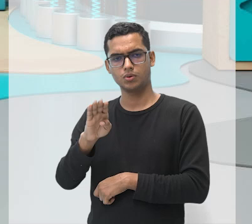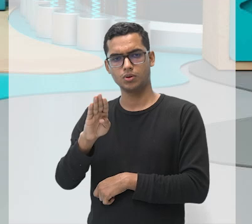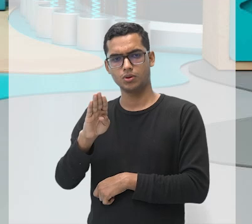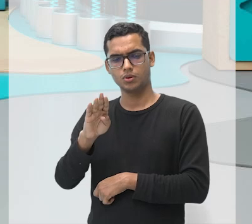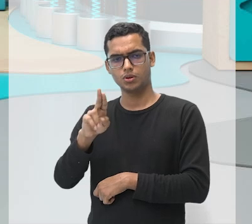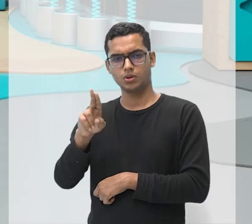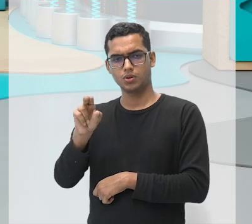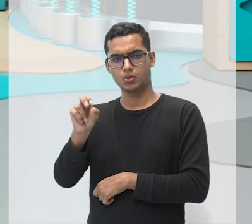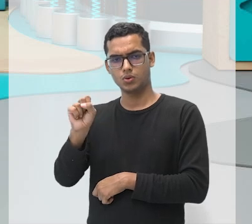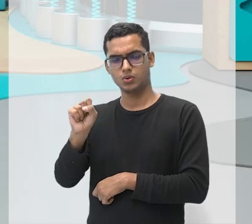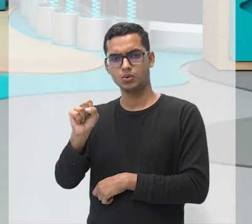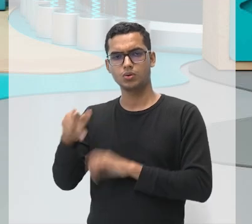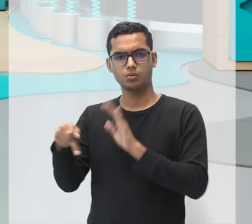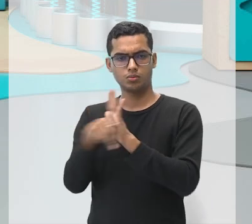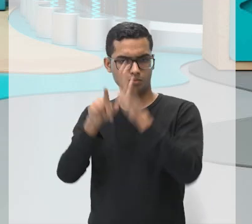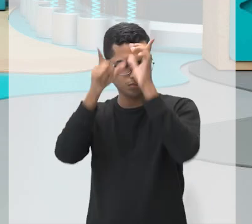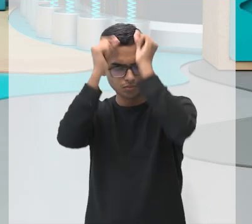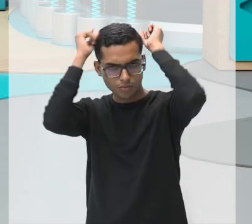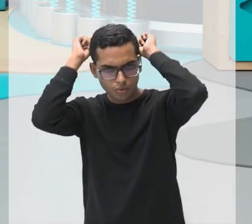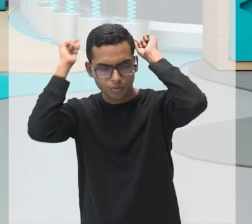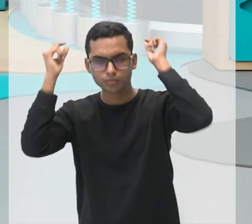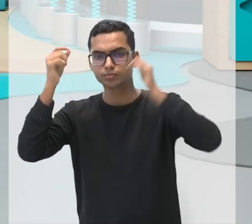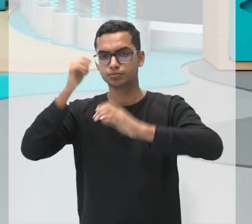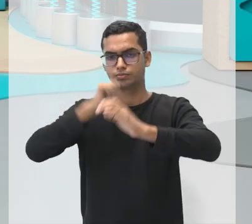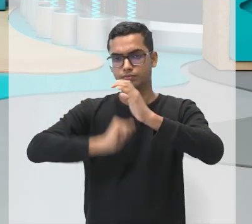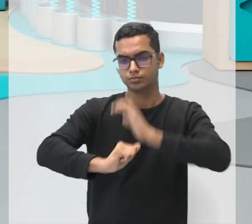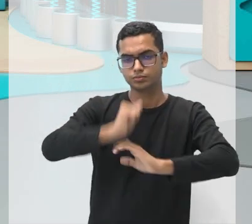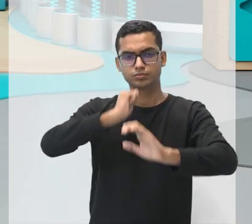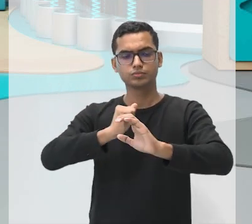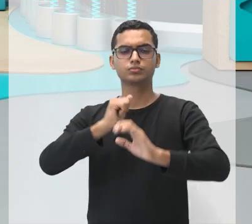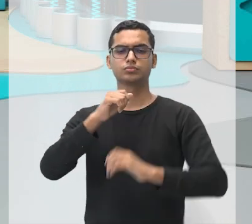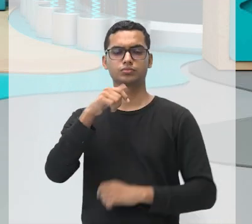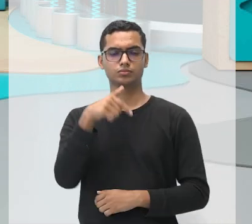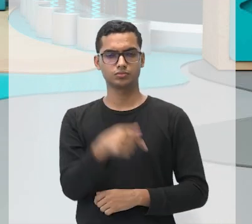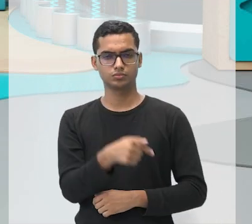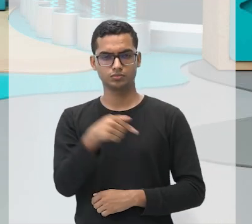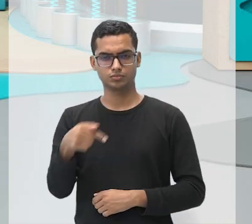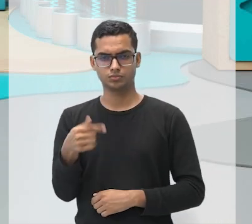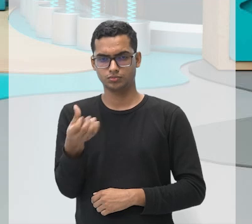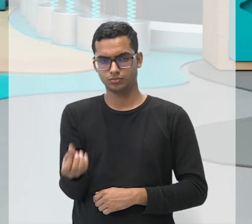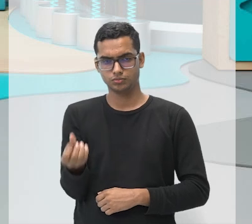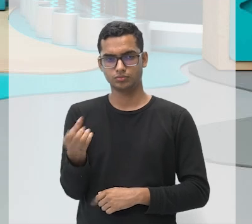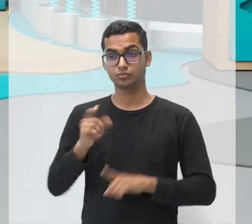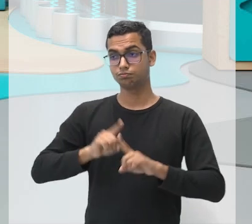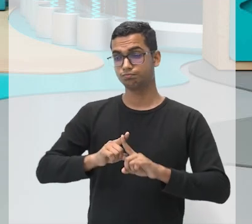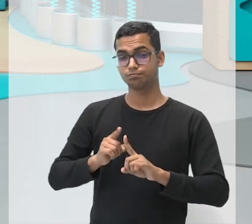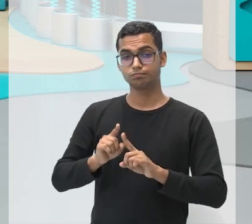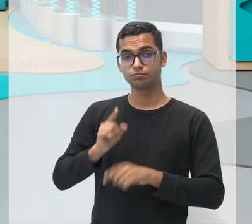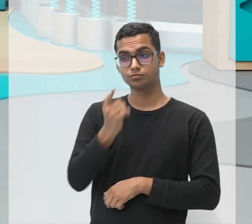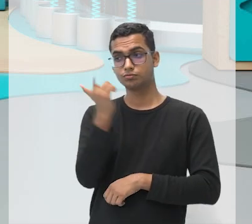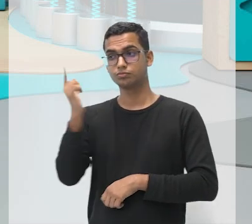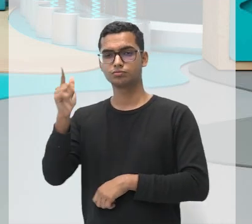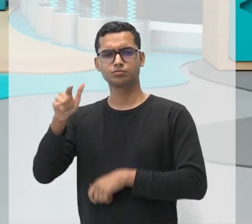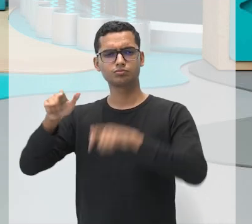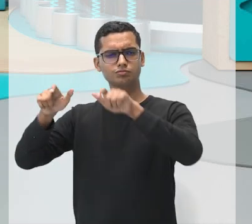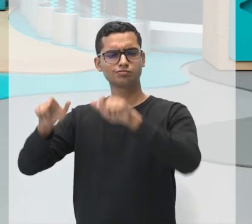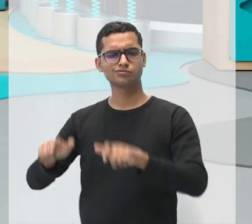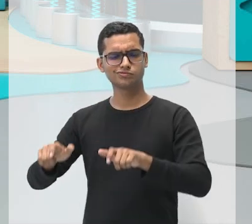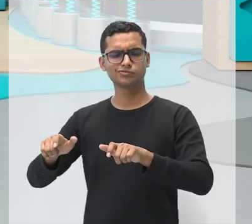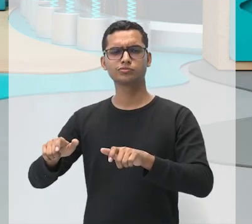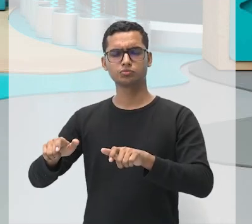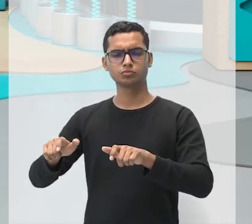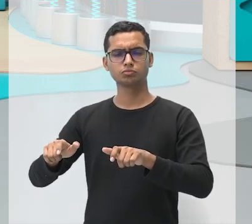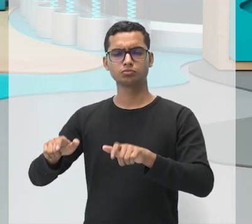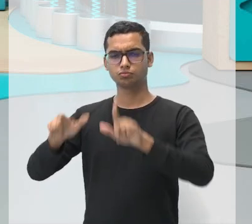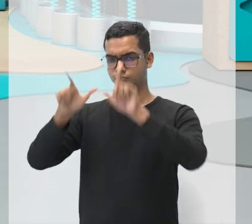grego chamado Coroebus. Isso aconteceu em 776 a.C., lá na Grécia Antiga. As